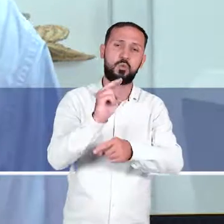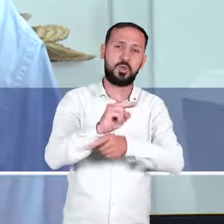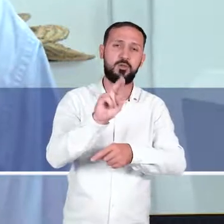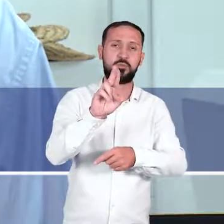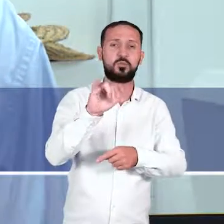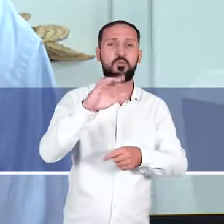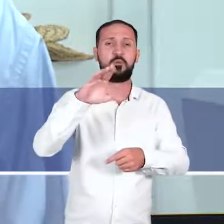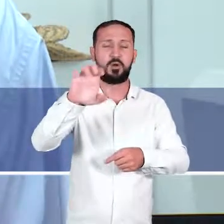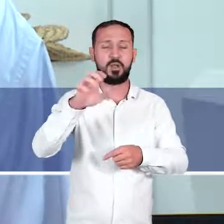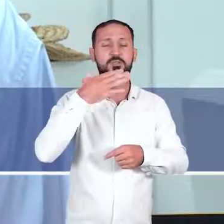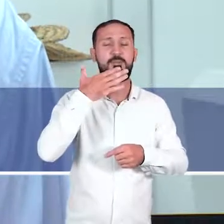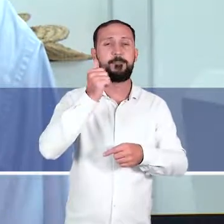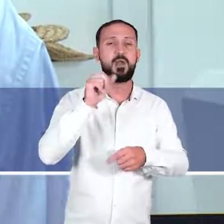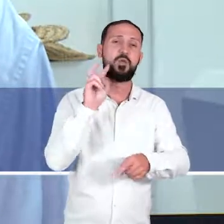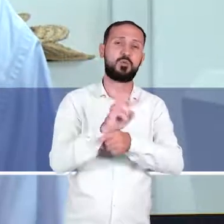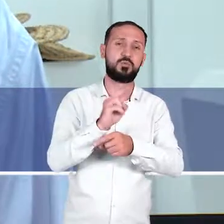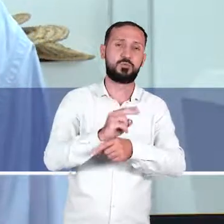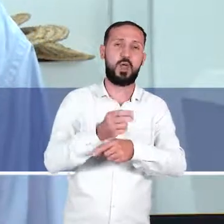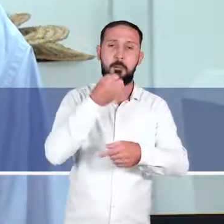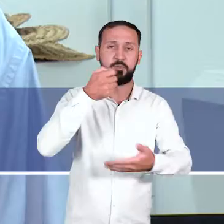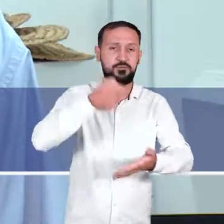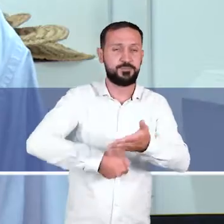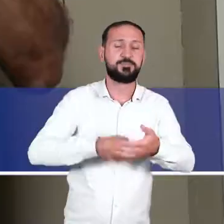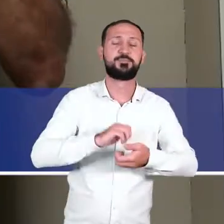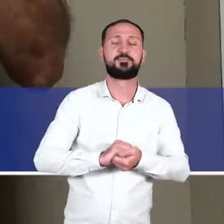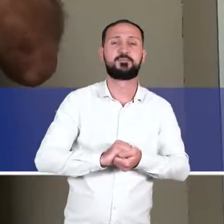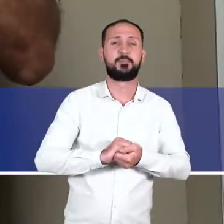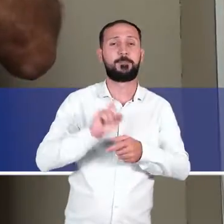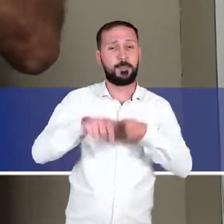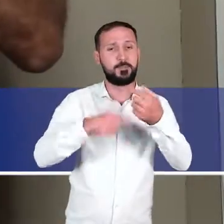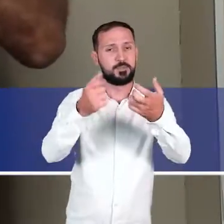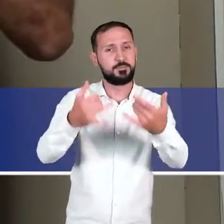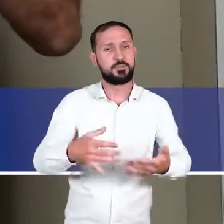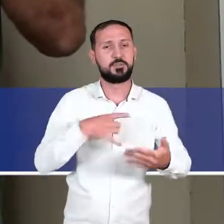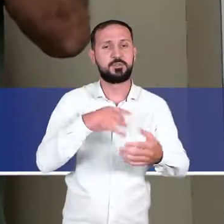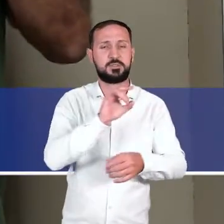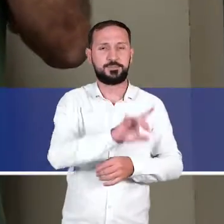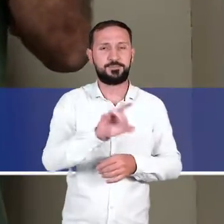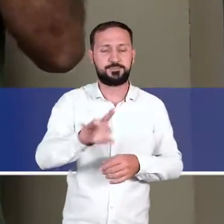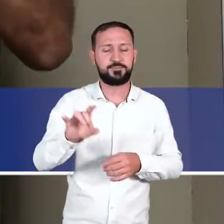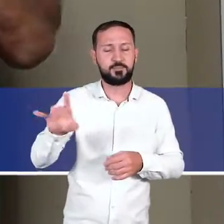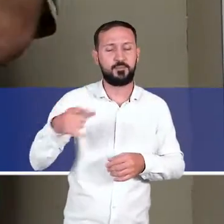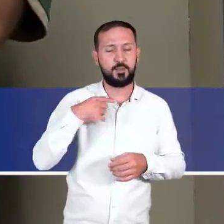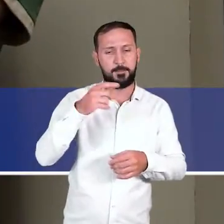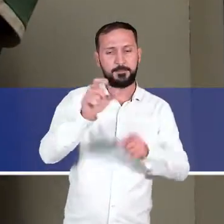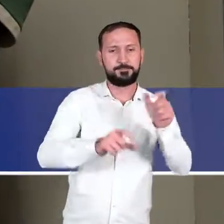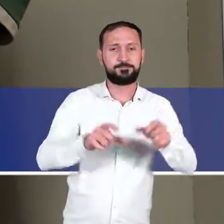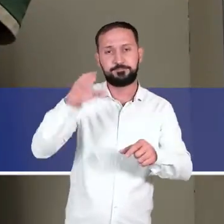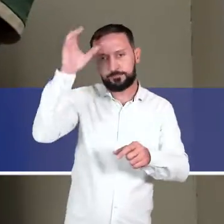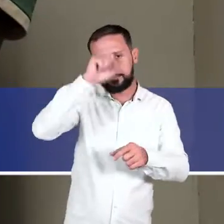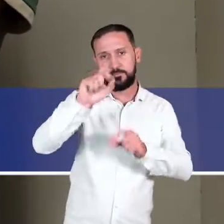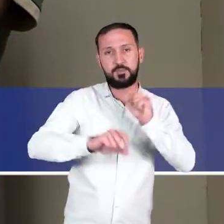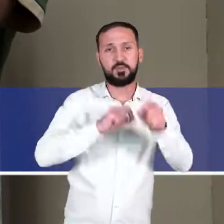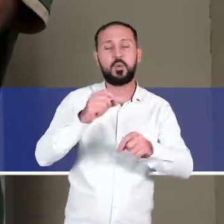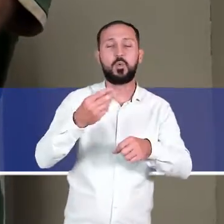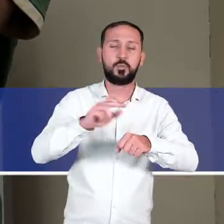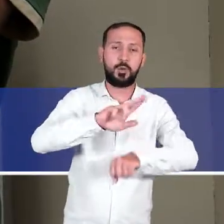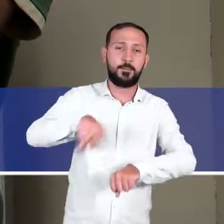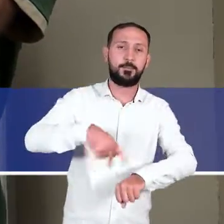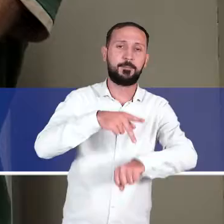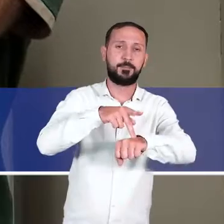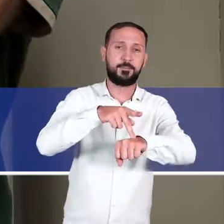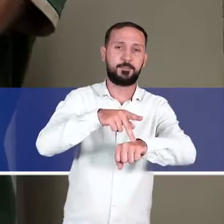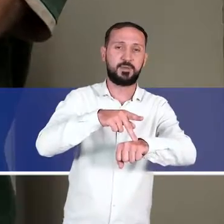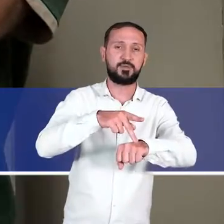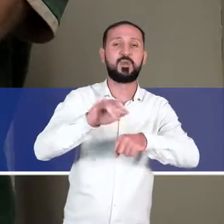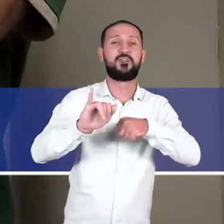das unidades de conservação possa acontecer de maneira efetiva no estado. Após sua explicação, os membros da frente puderam aprender um pouco sobre o Parque Estadual